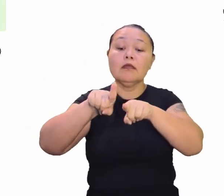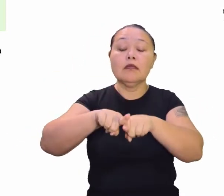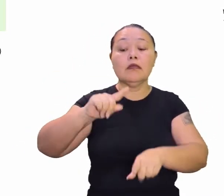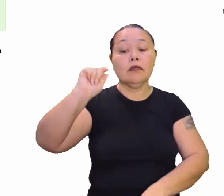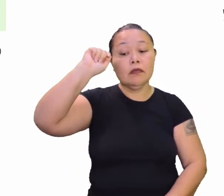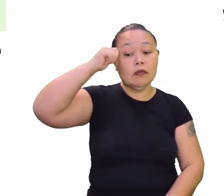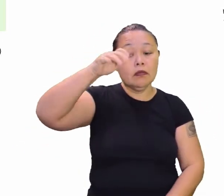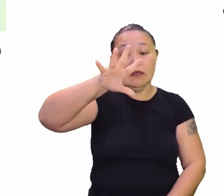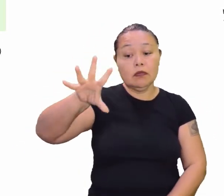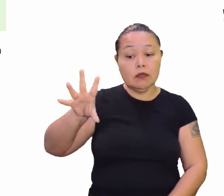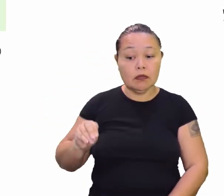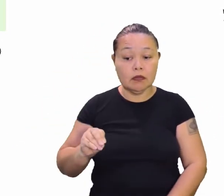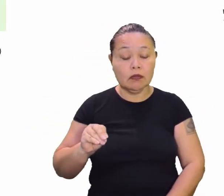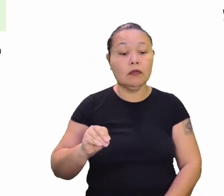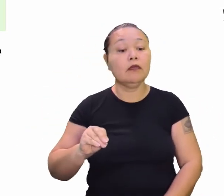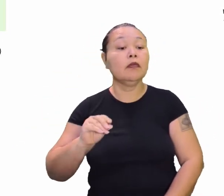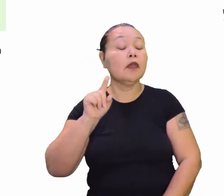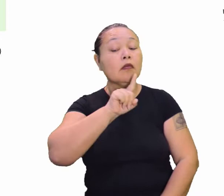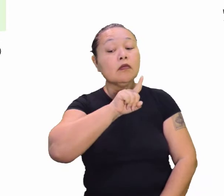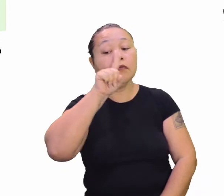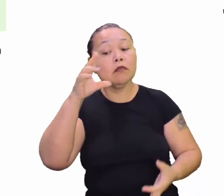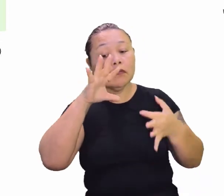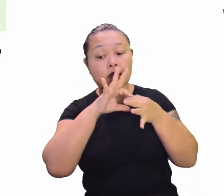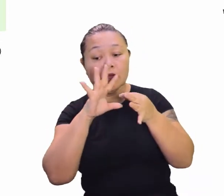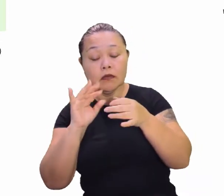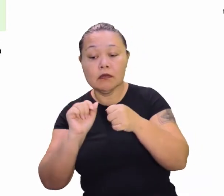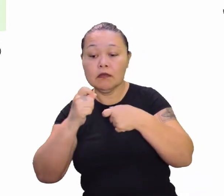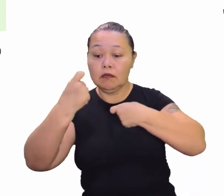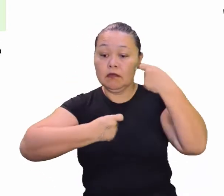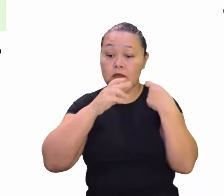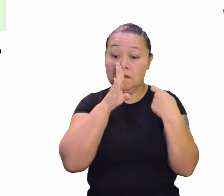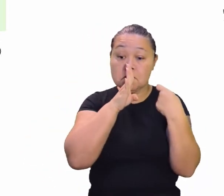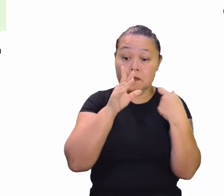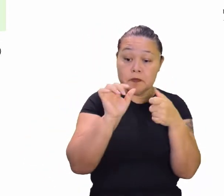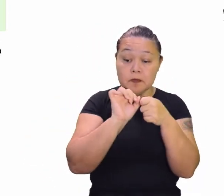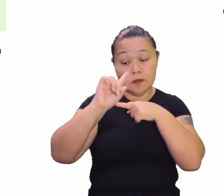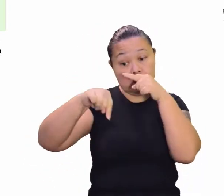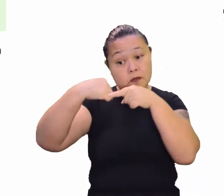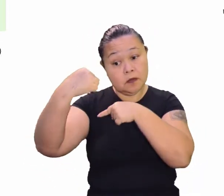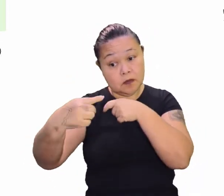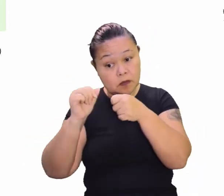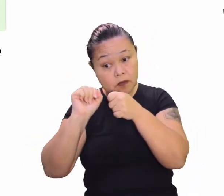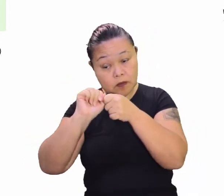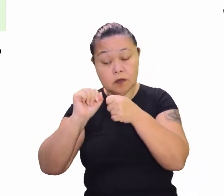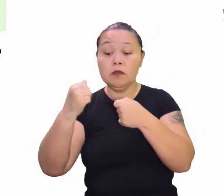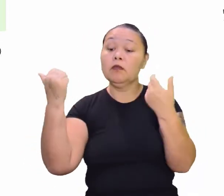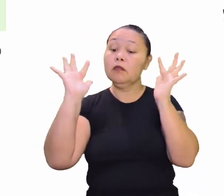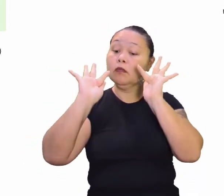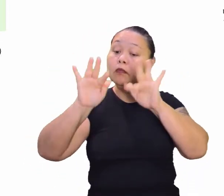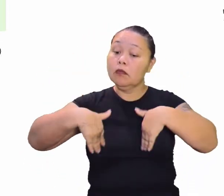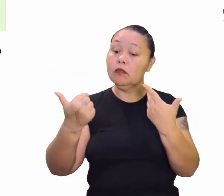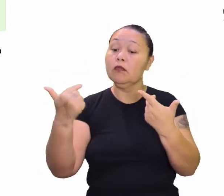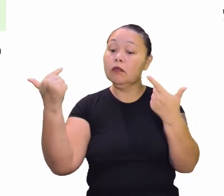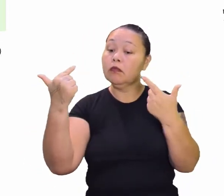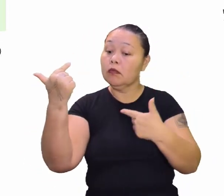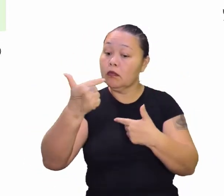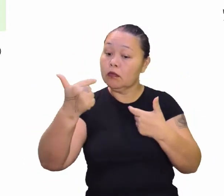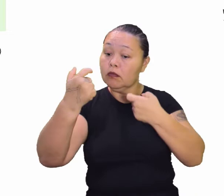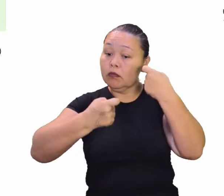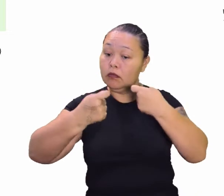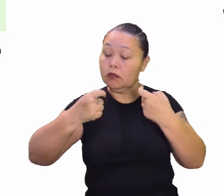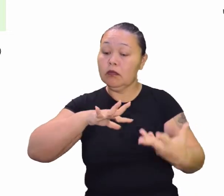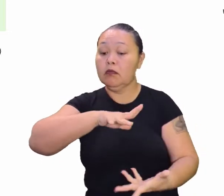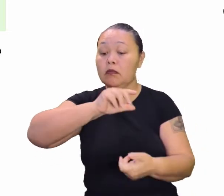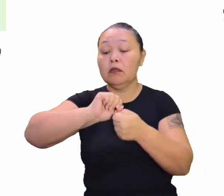de subdesenvolvimento. Mas lá no contexto de Guerra Fria, que vai começar também pós Segunda Guerra Mundial, a gente vai ter aí, né, professor